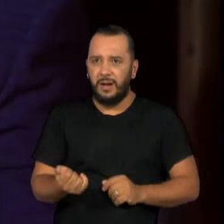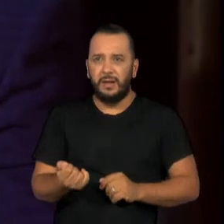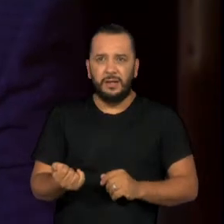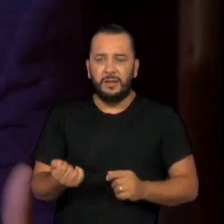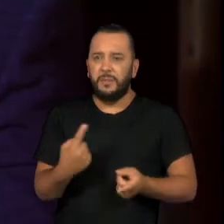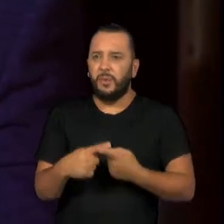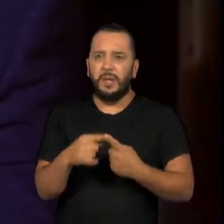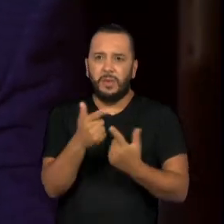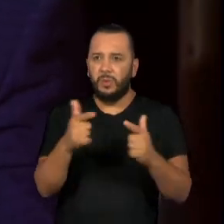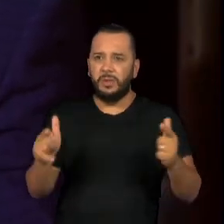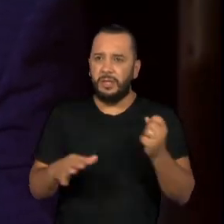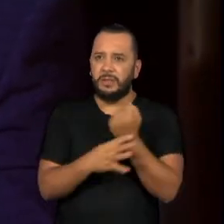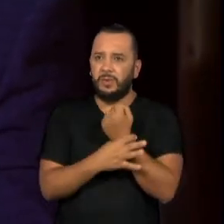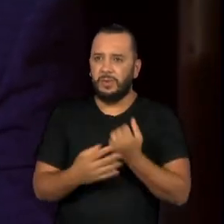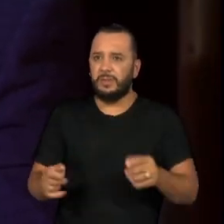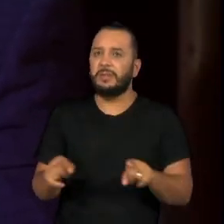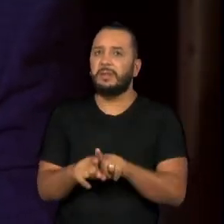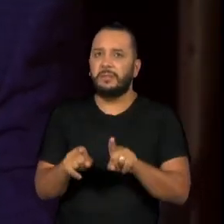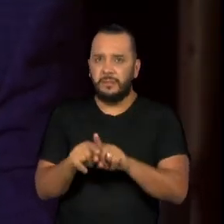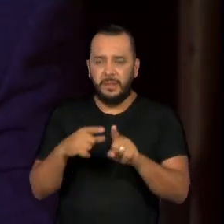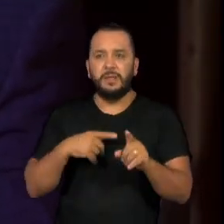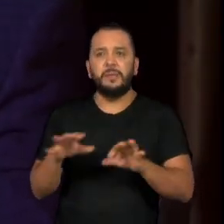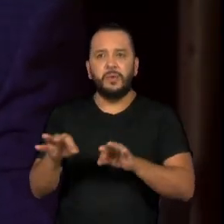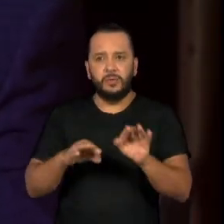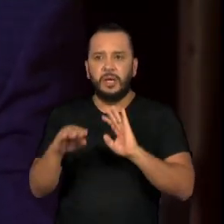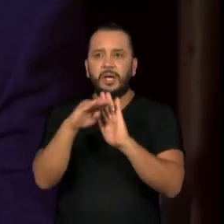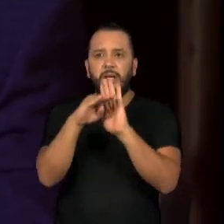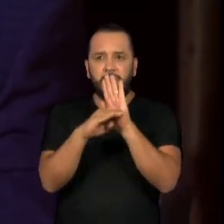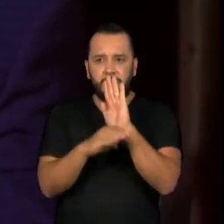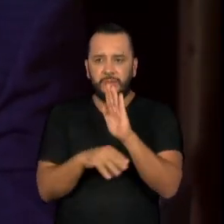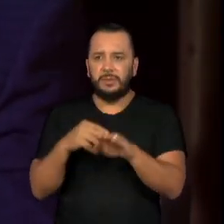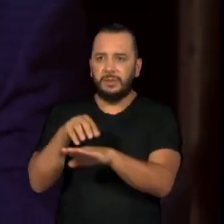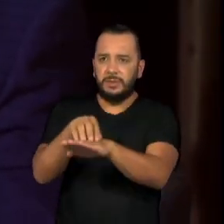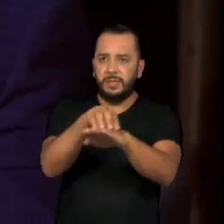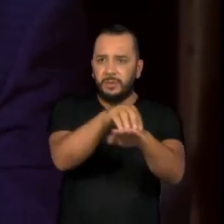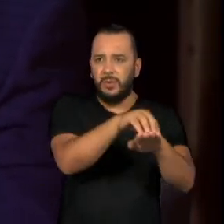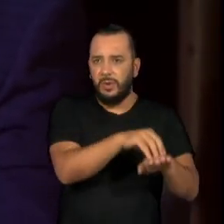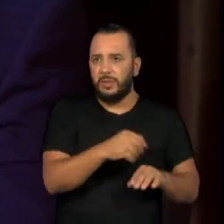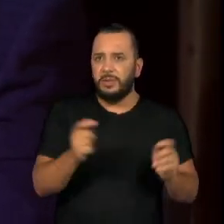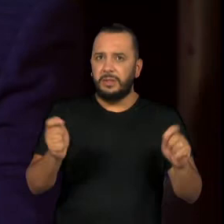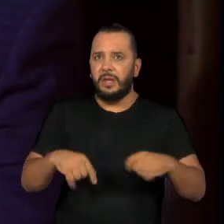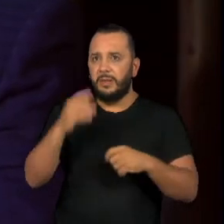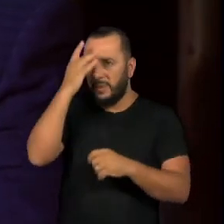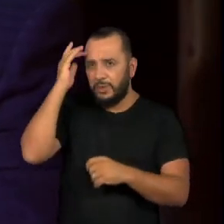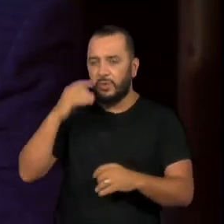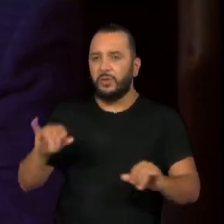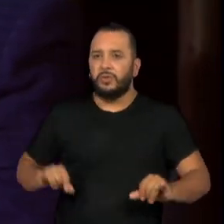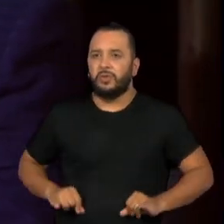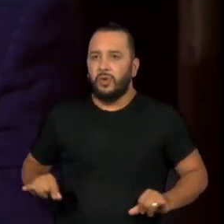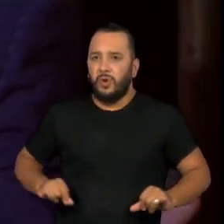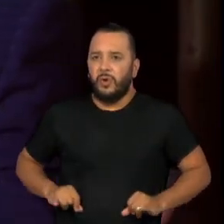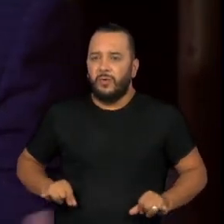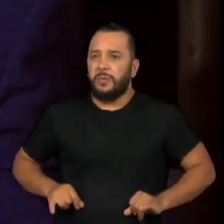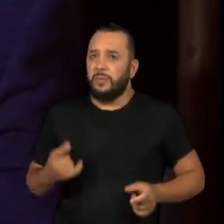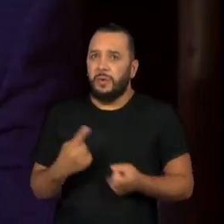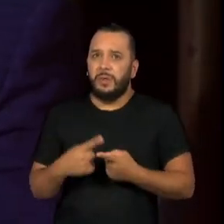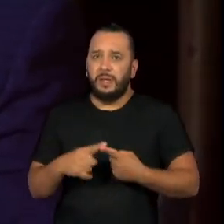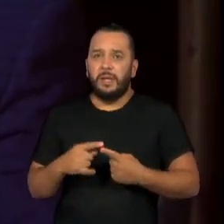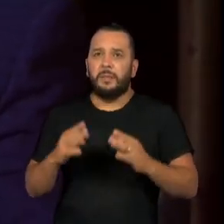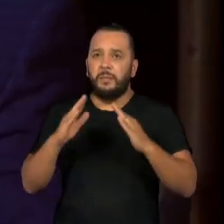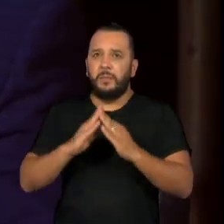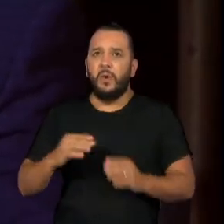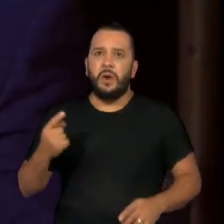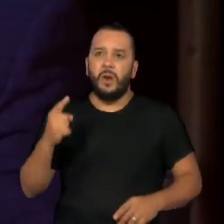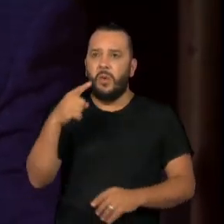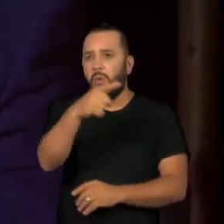tem segurança e também tem um programa de transporte capaz de fazer com que a pessoa não sofra tanto por que mora mais